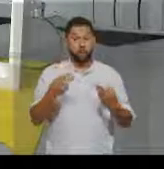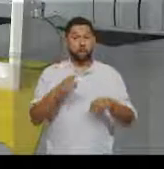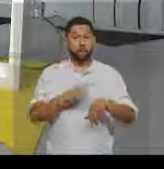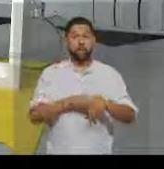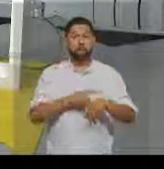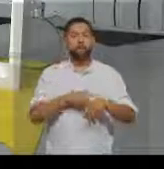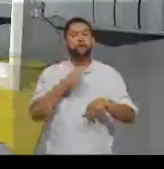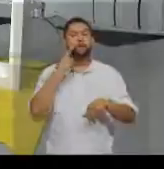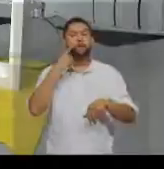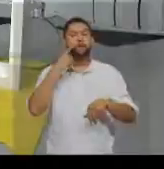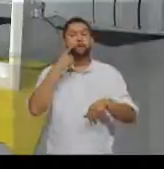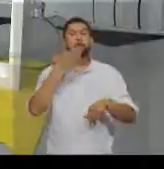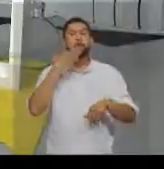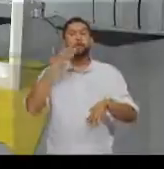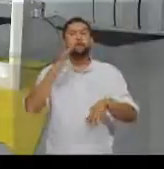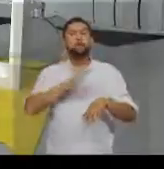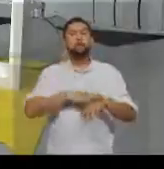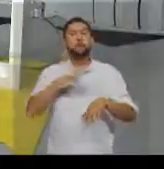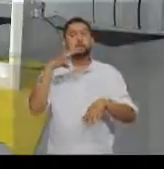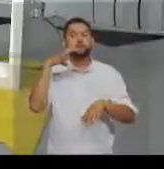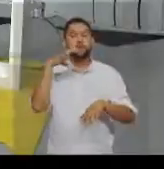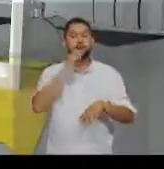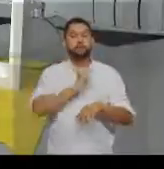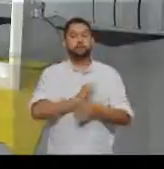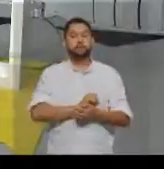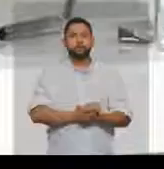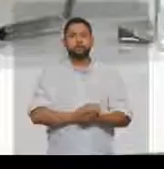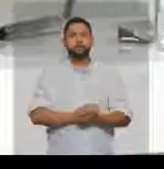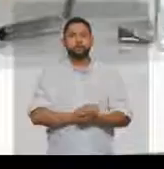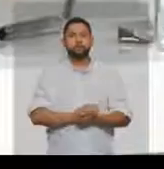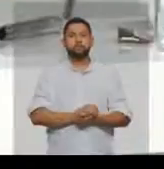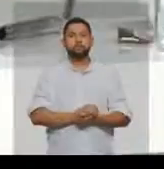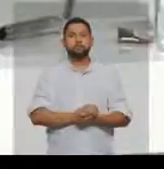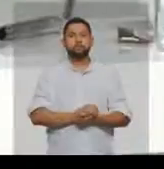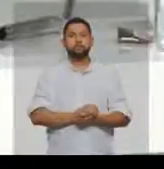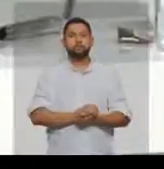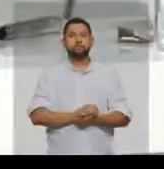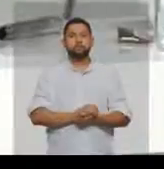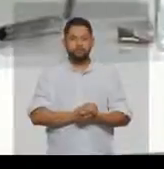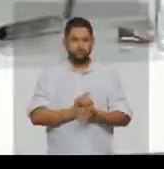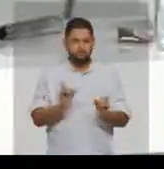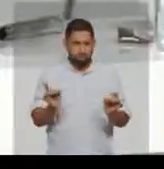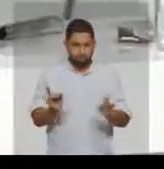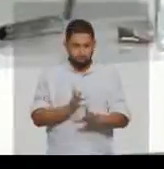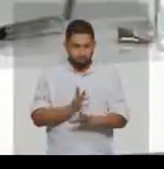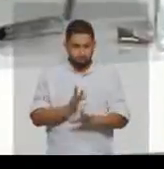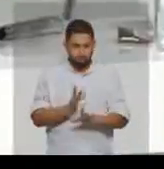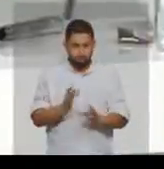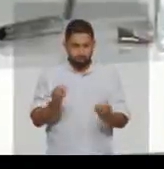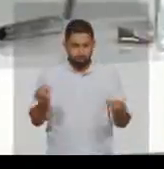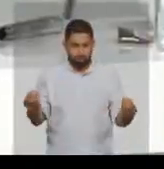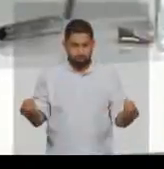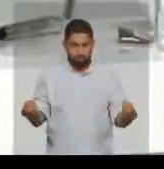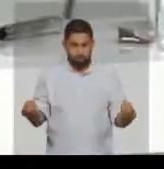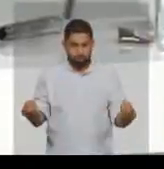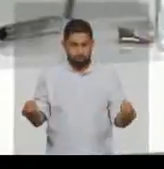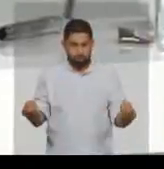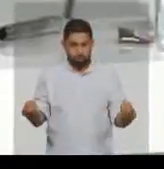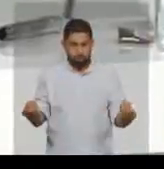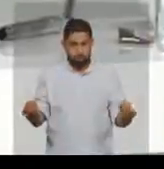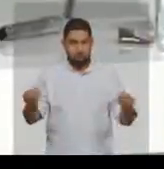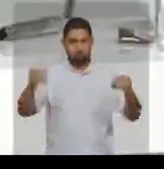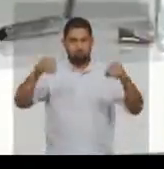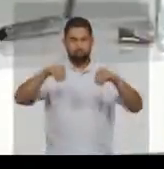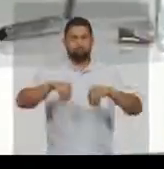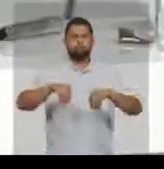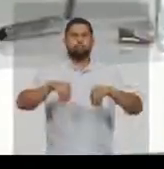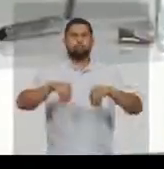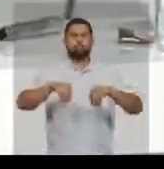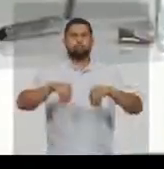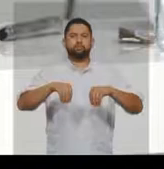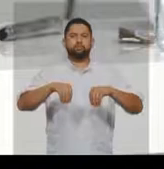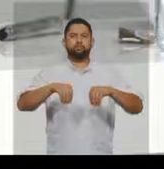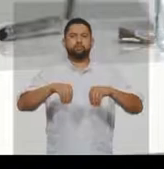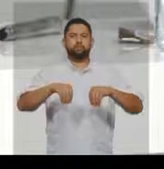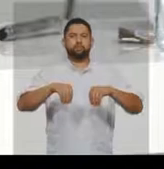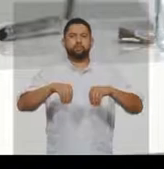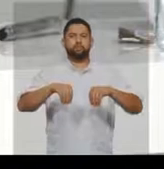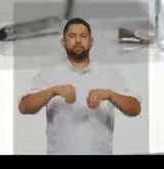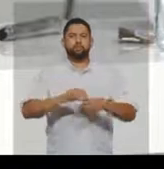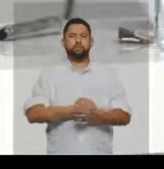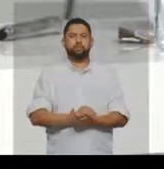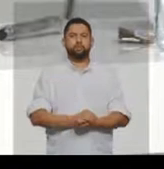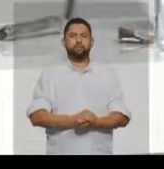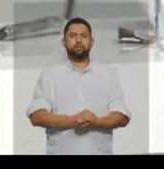qual que vai reagir mais rápido, ok? Preparados? Vamos tentar colocar aqui juntos e foi!